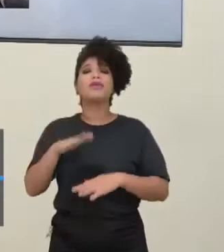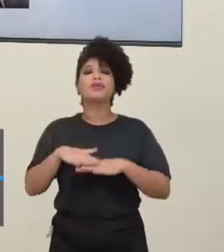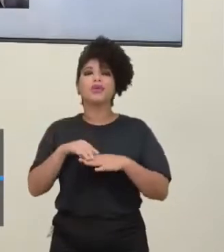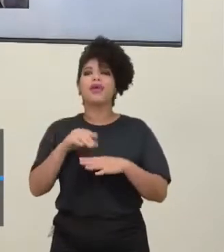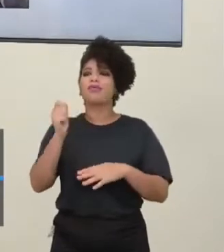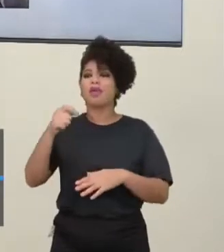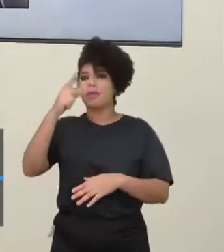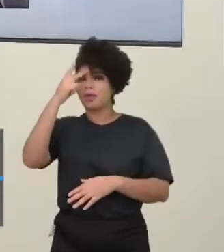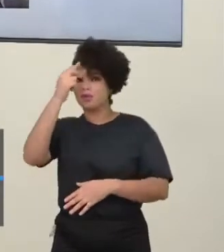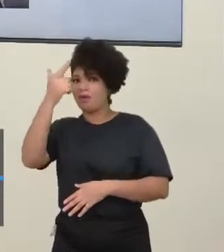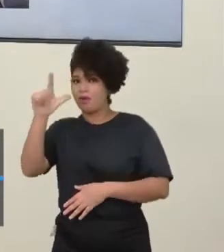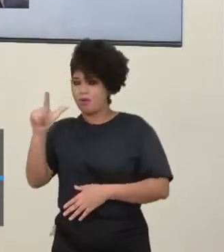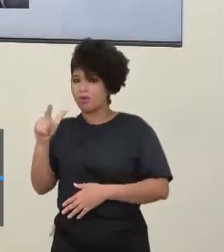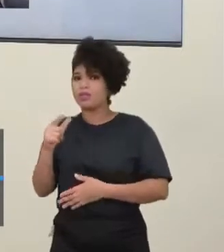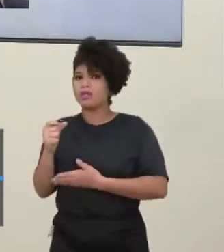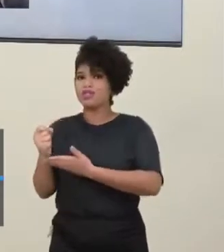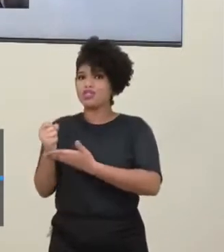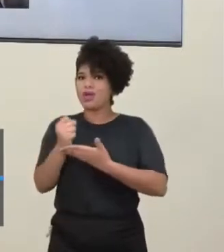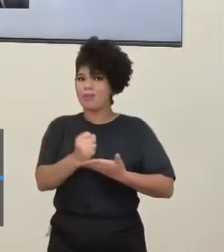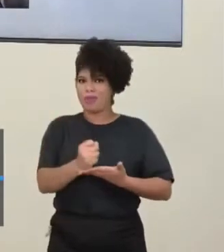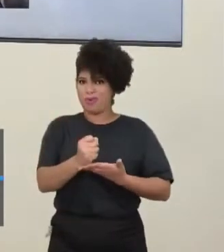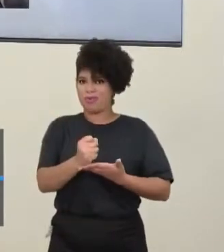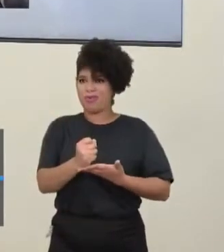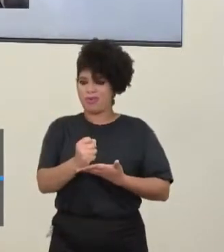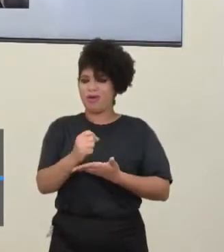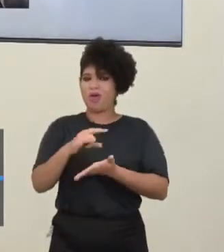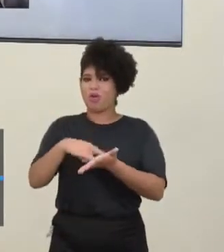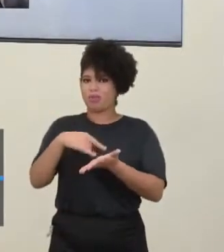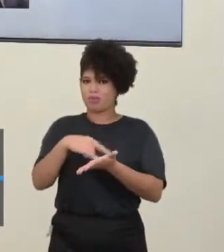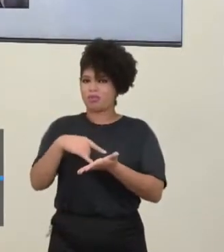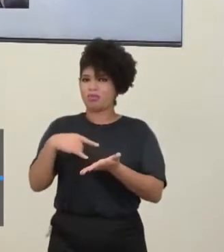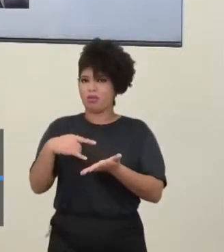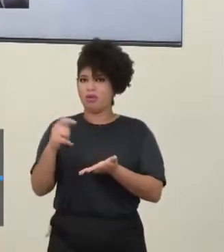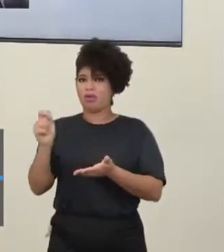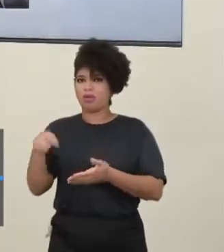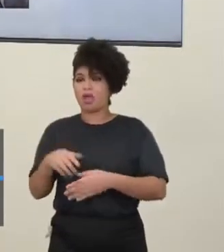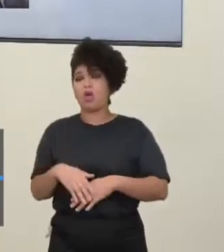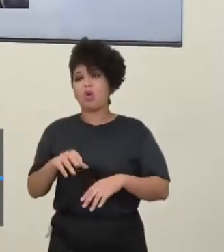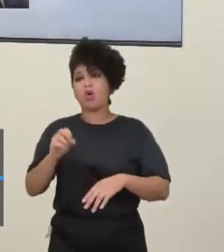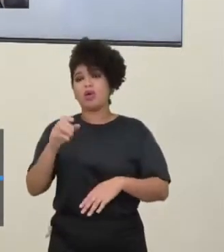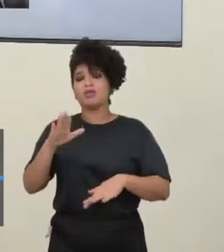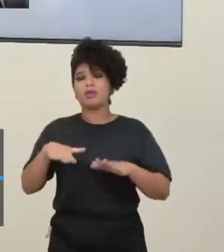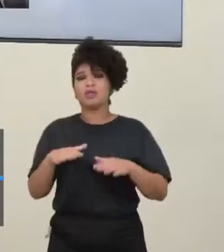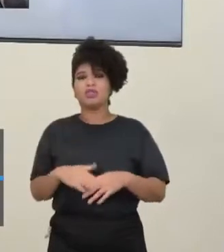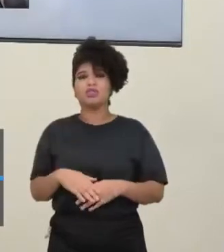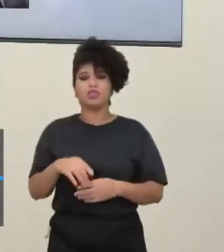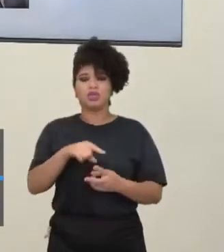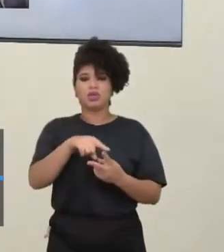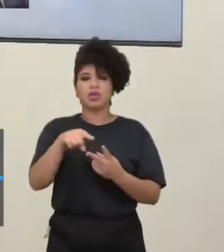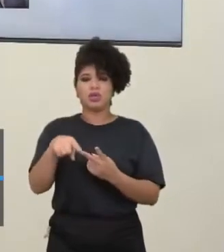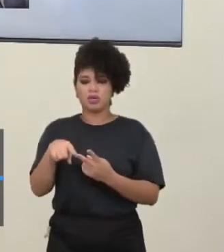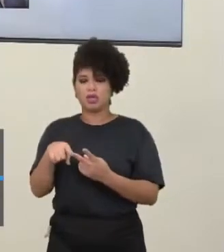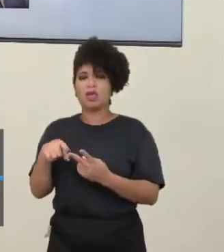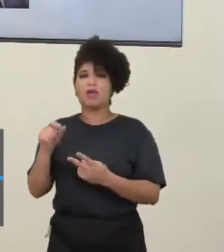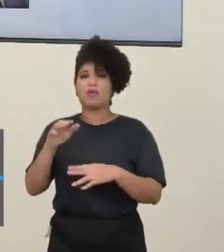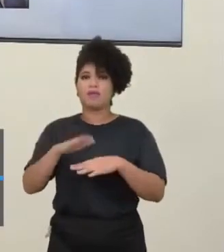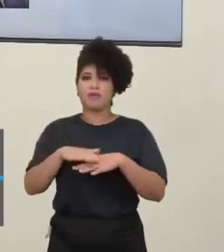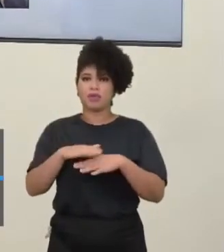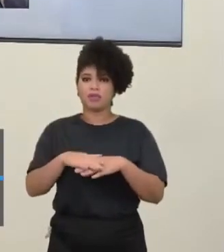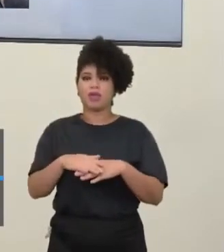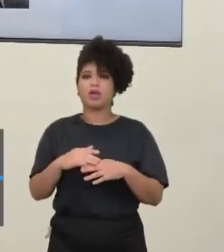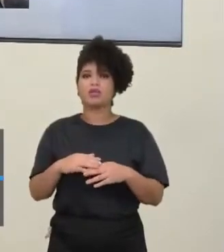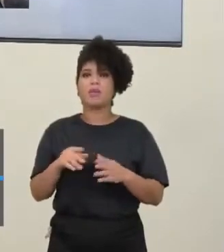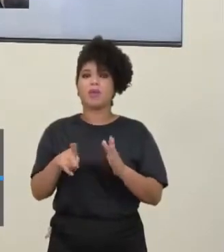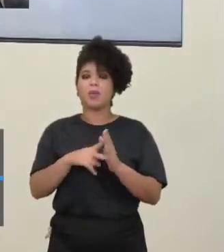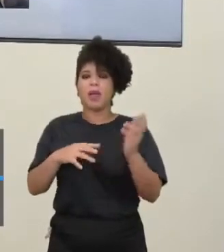vai contratar um músico de apoio. E, às vezes, também você precisa, vamos supor, de 2 guitarras, né? Uma para fazer a base, né, que a gente